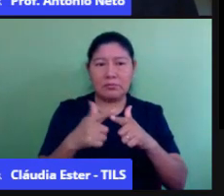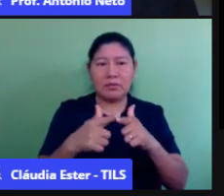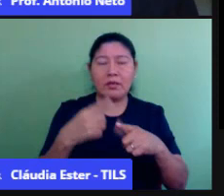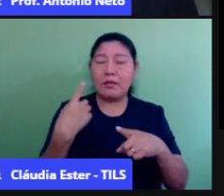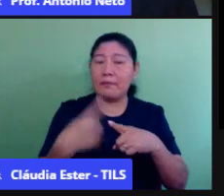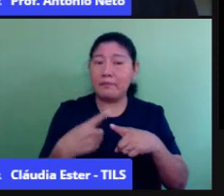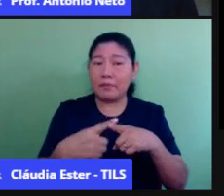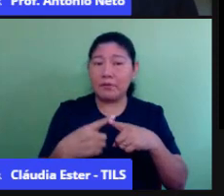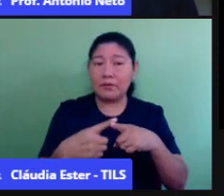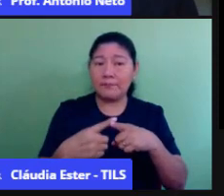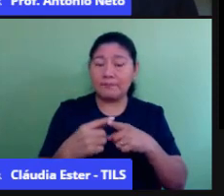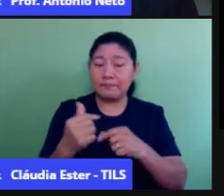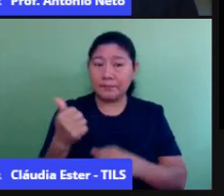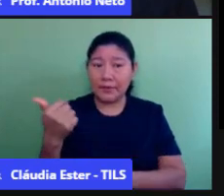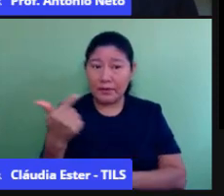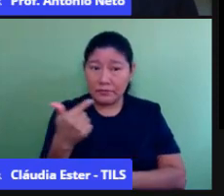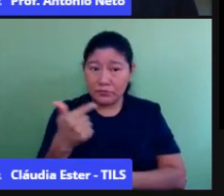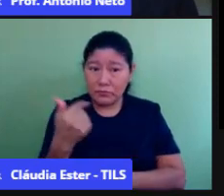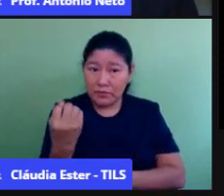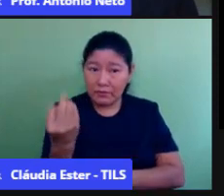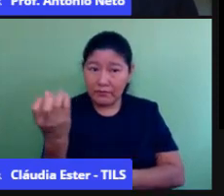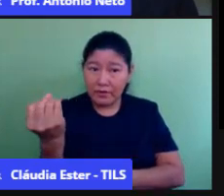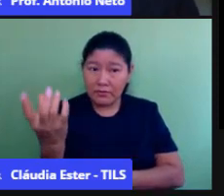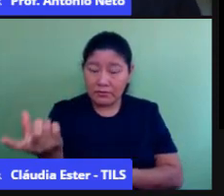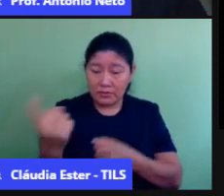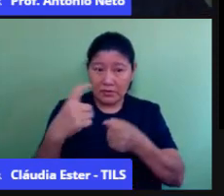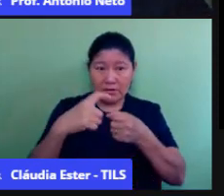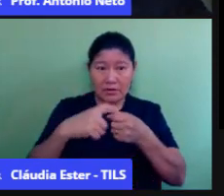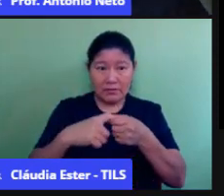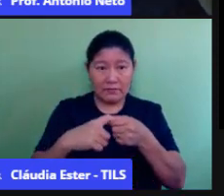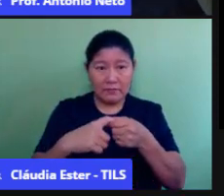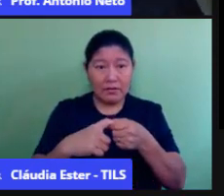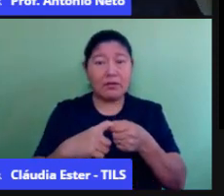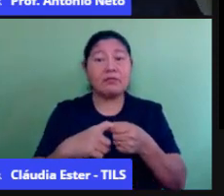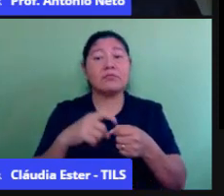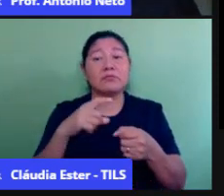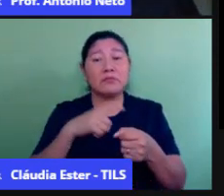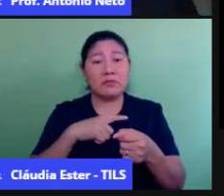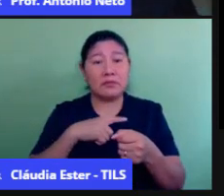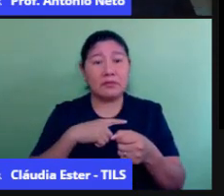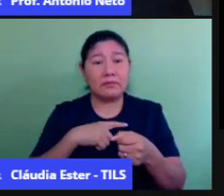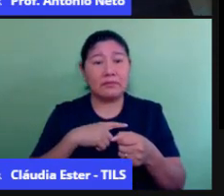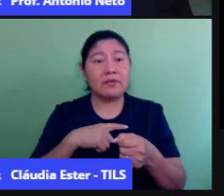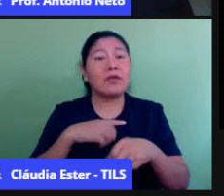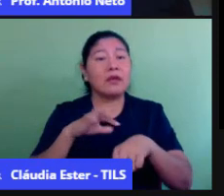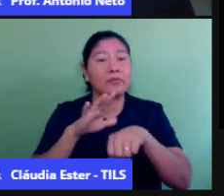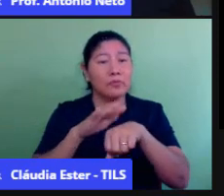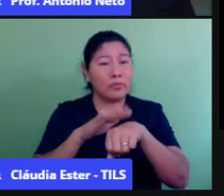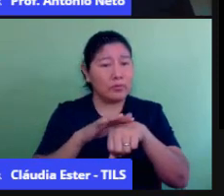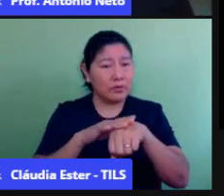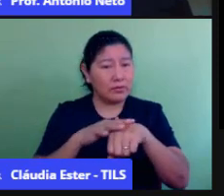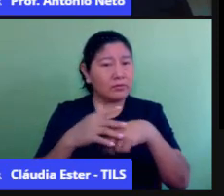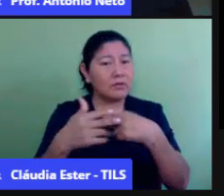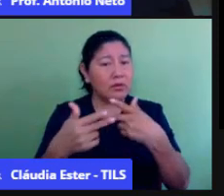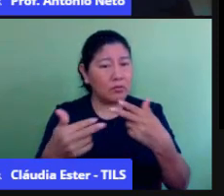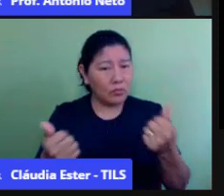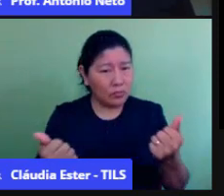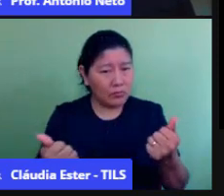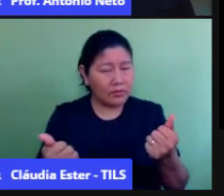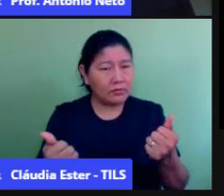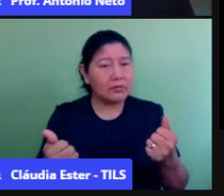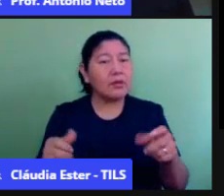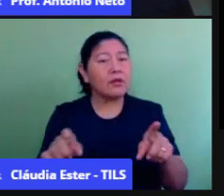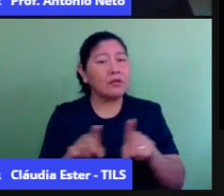dessa segunda viagem, ele trazendo, nós tínhamos muito problemas com a malária, né? Então, ele também